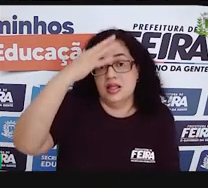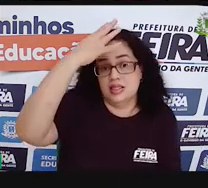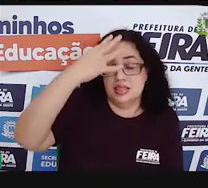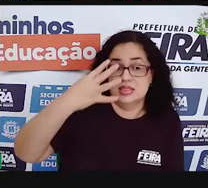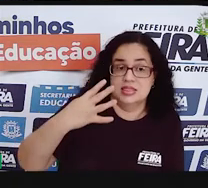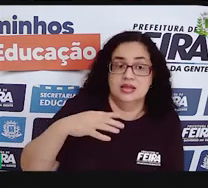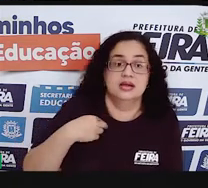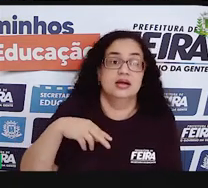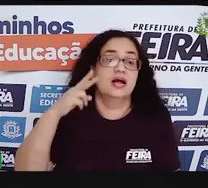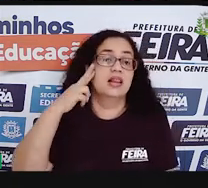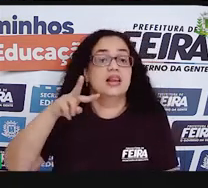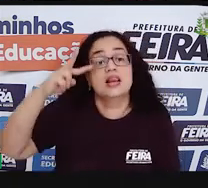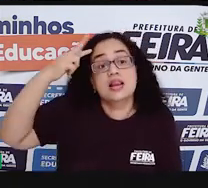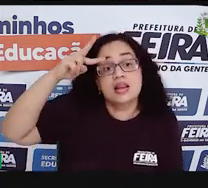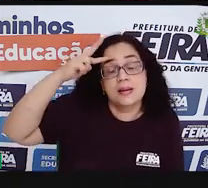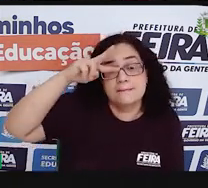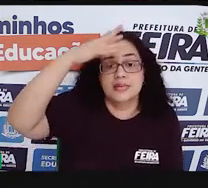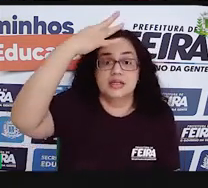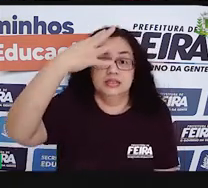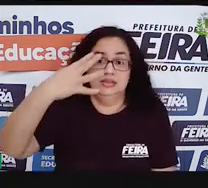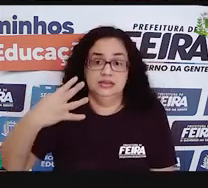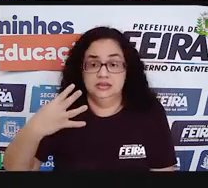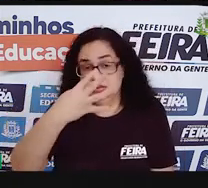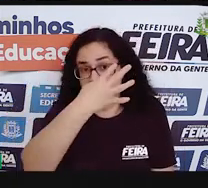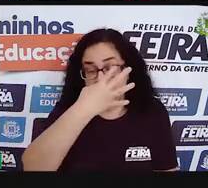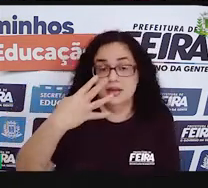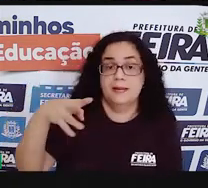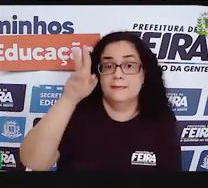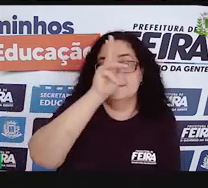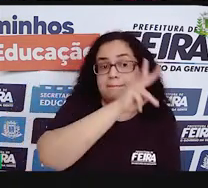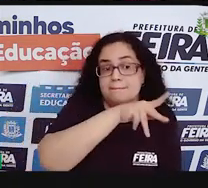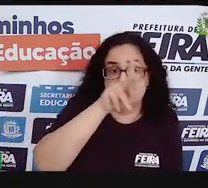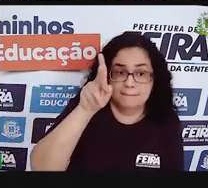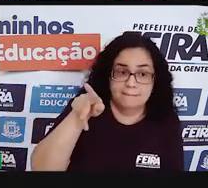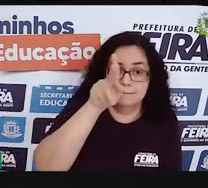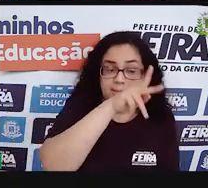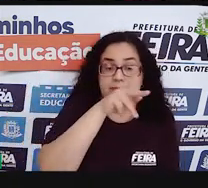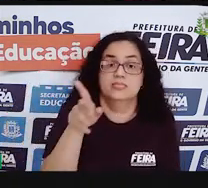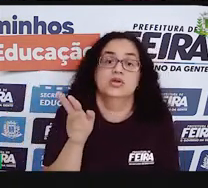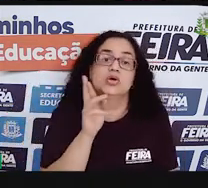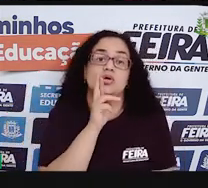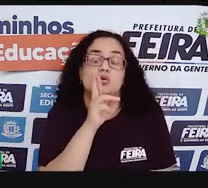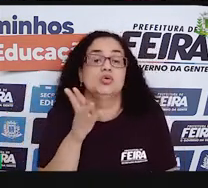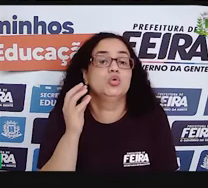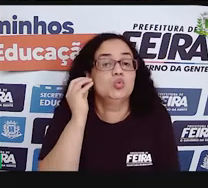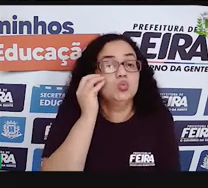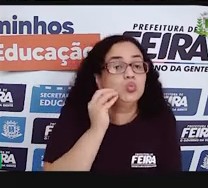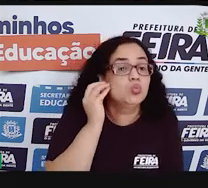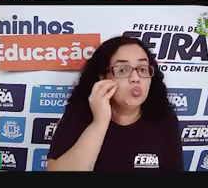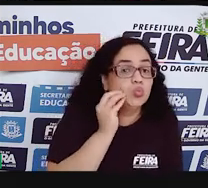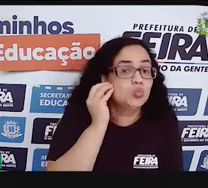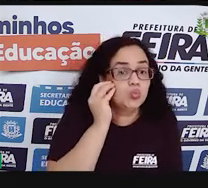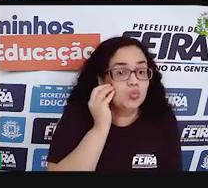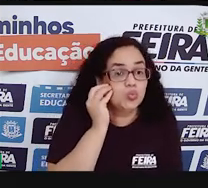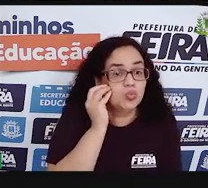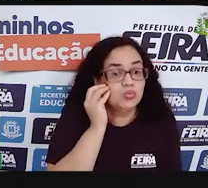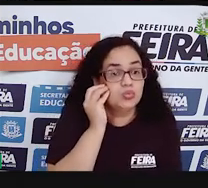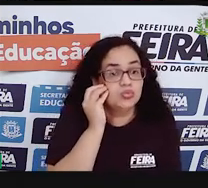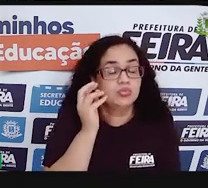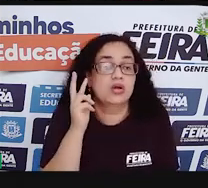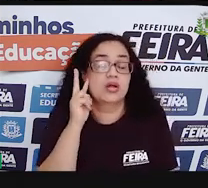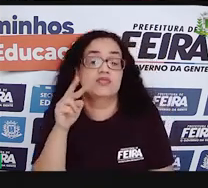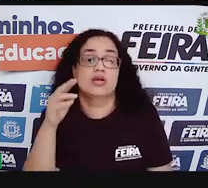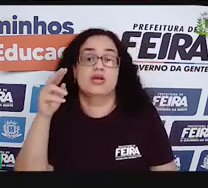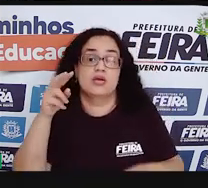E aí, quando a gente lembra aí de tabela, né, que a PRO utilizou para expor o resultado da experimentação, a